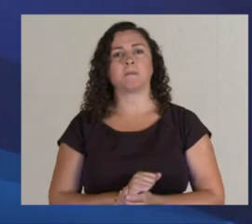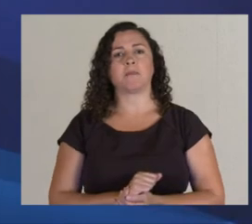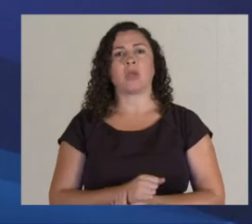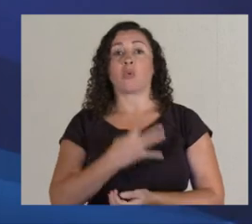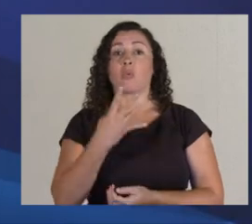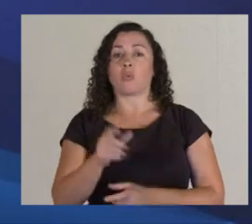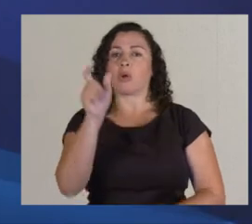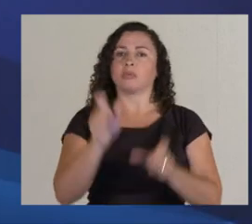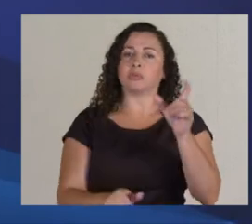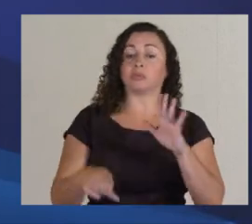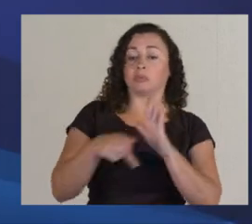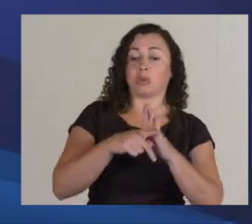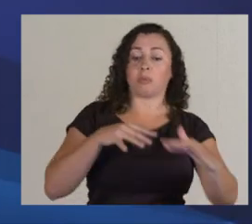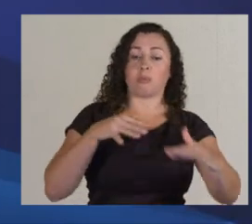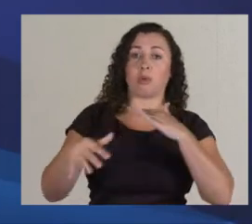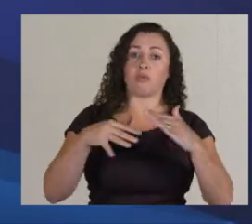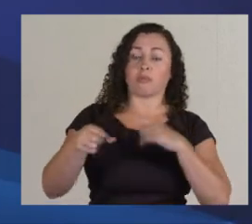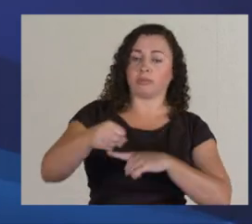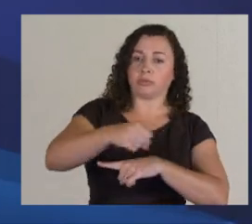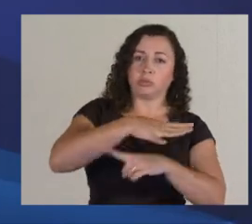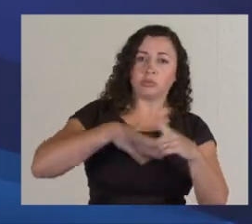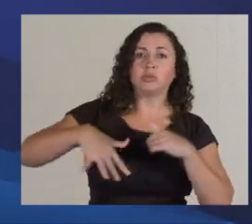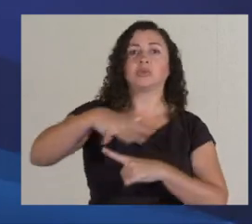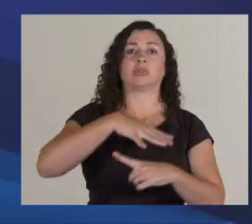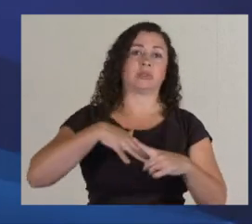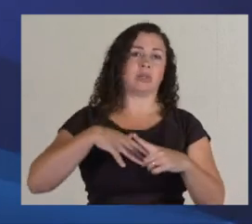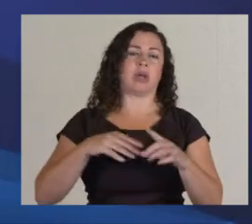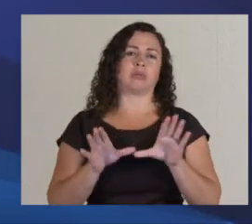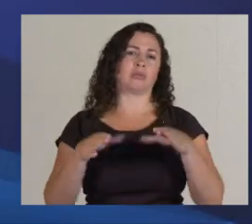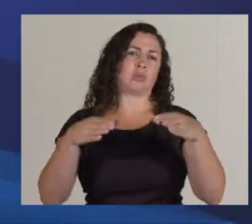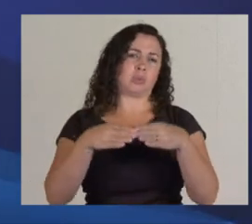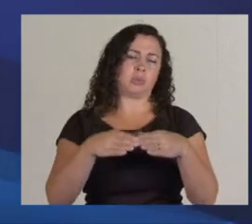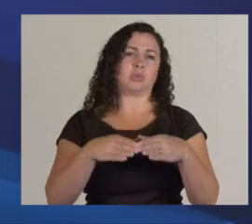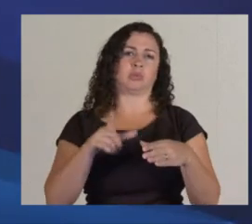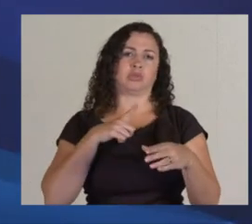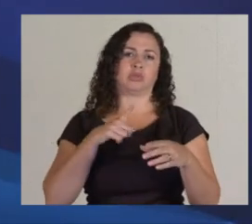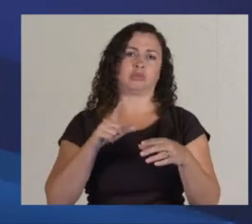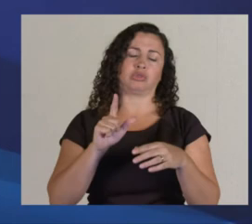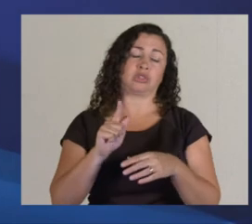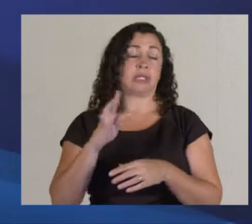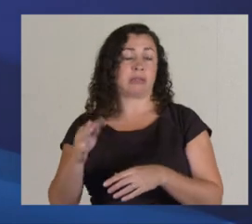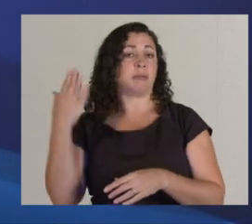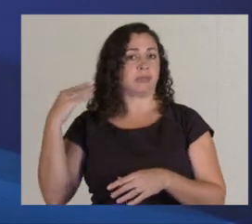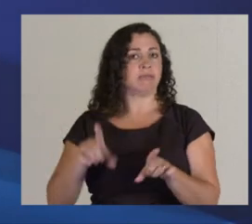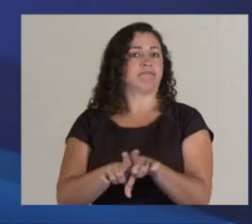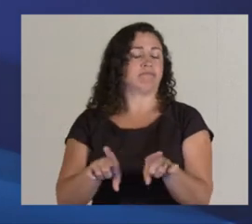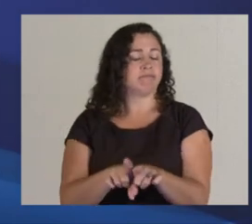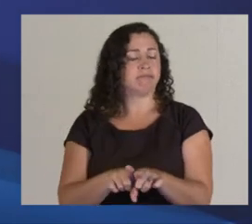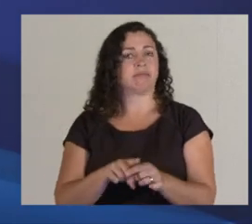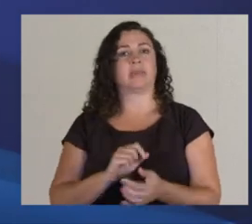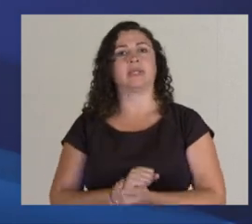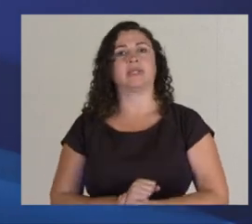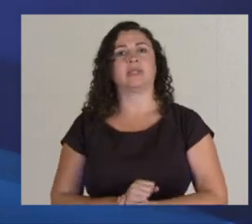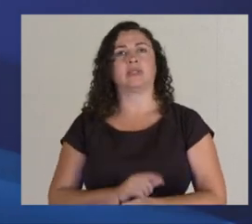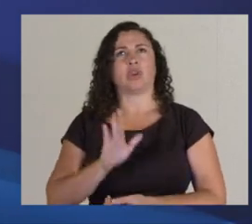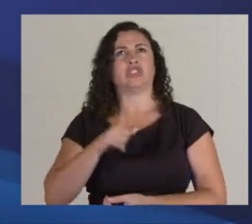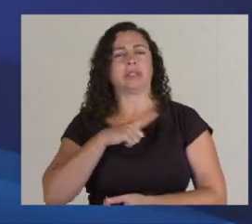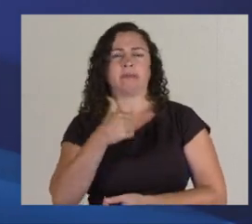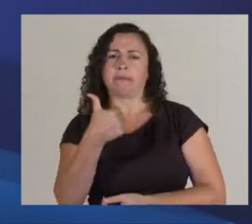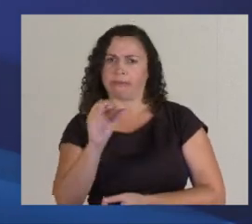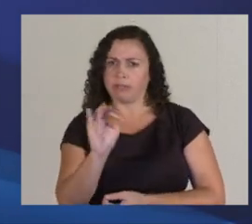4 pessoas vindas do movimento do GT, dos movimentos sociais ou do GT anterior, então aqui